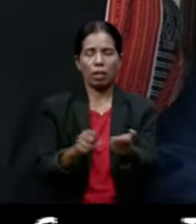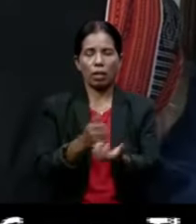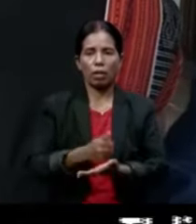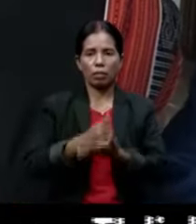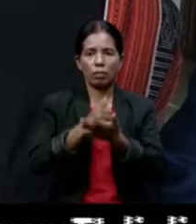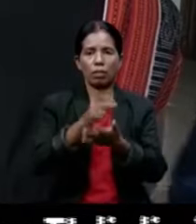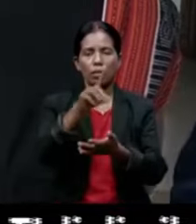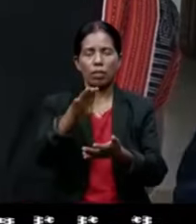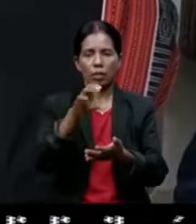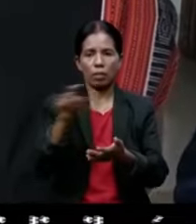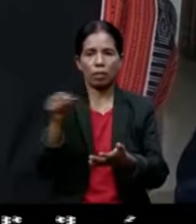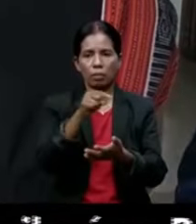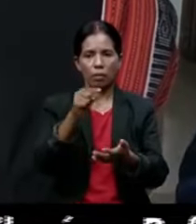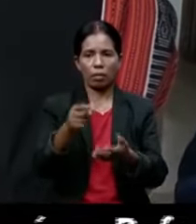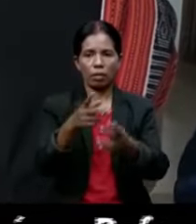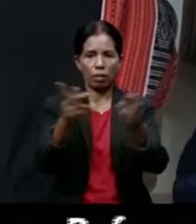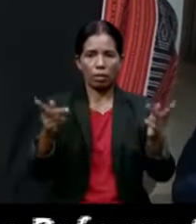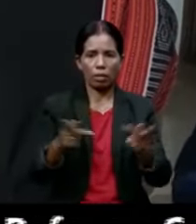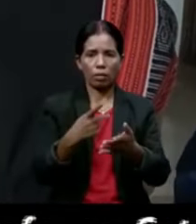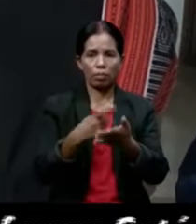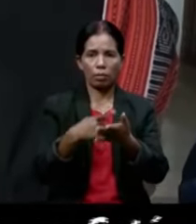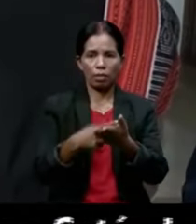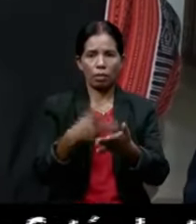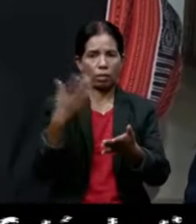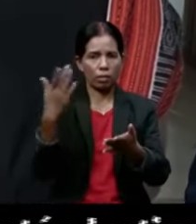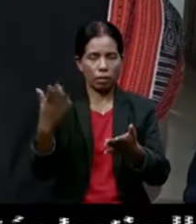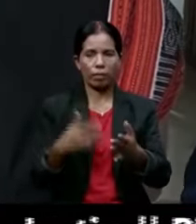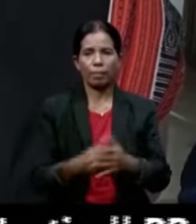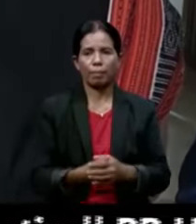né, área, projetos de área ambiental.